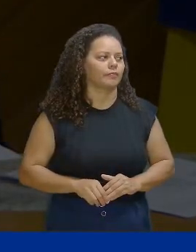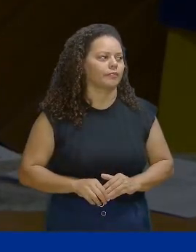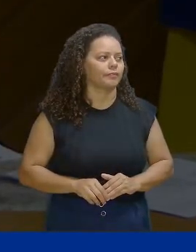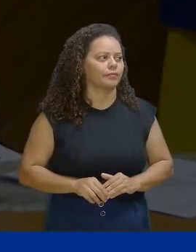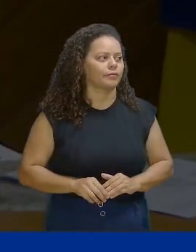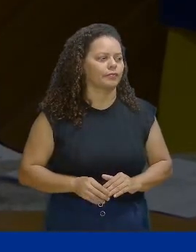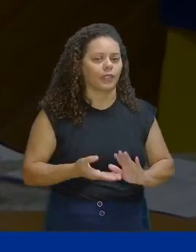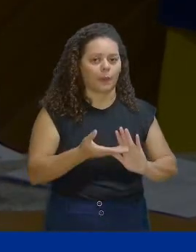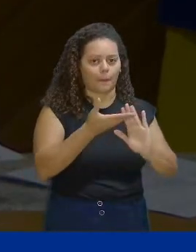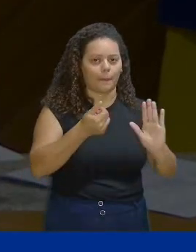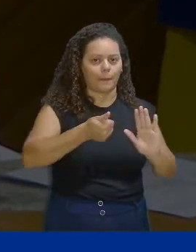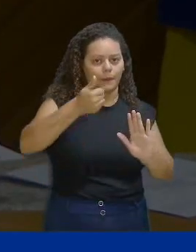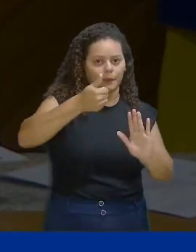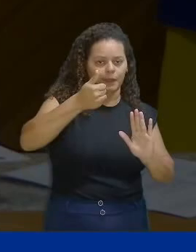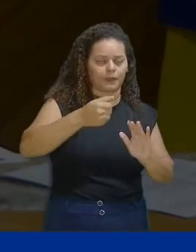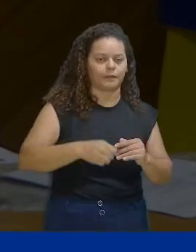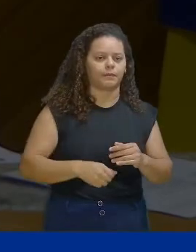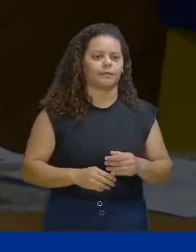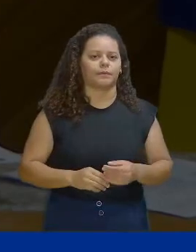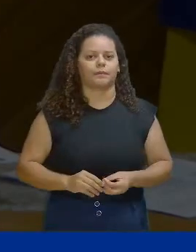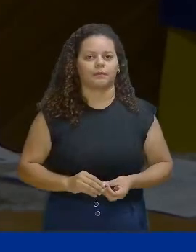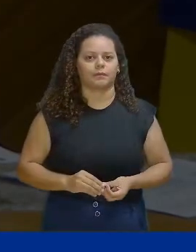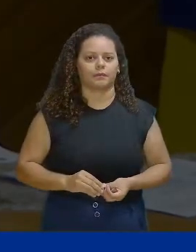pauta é